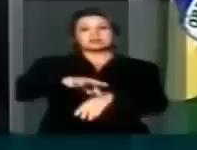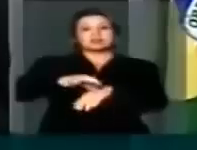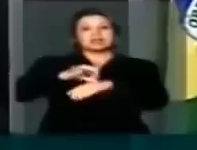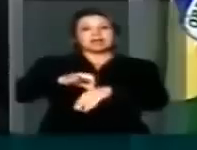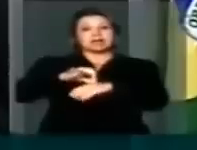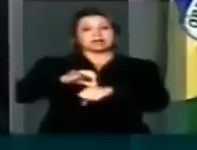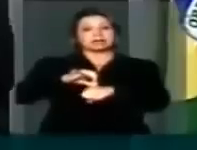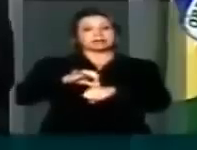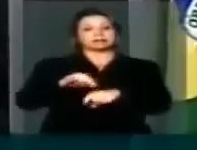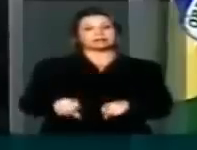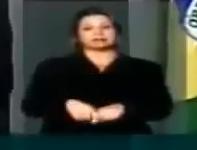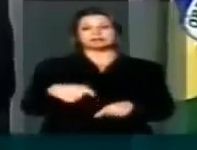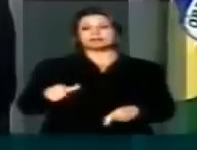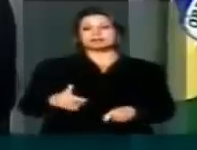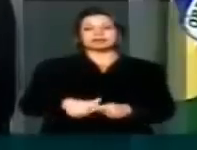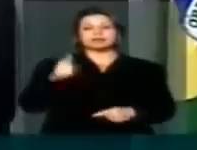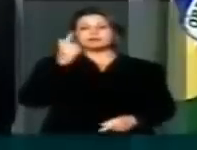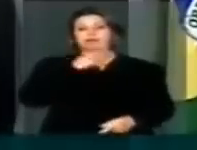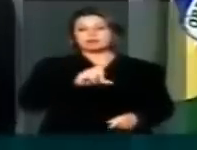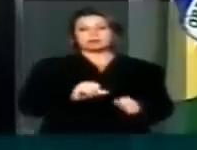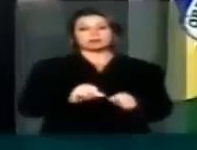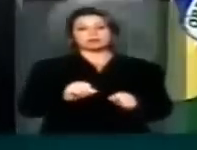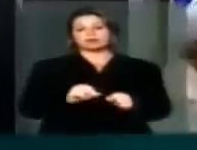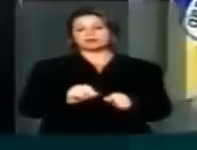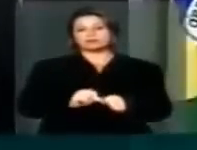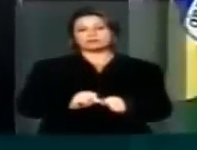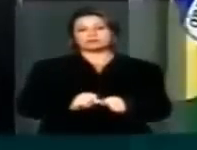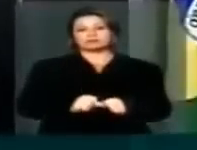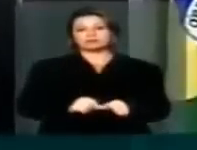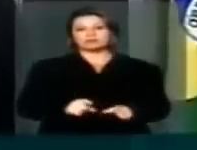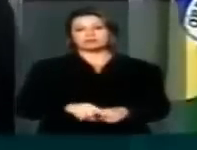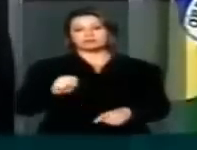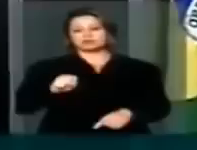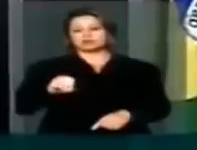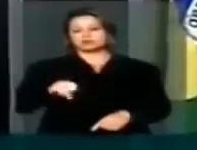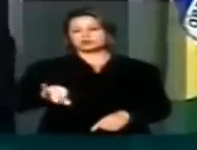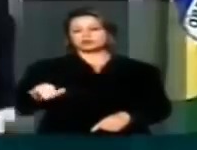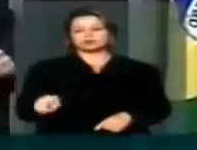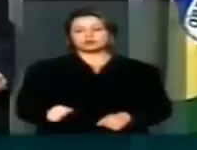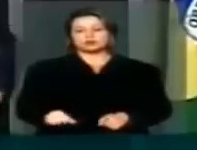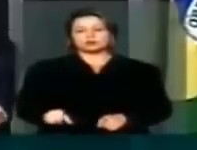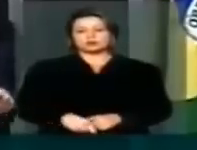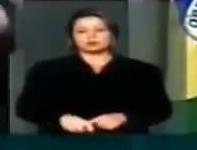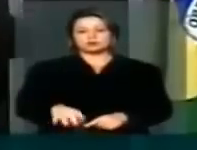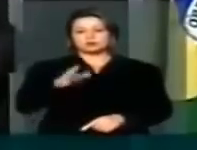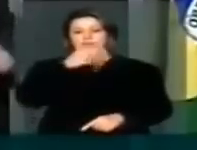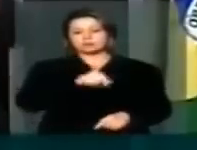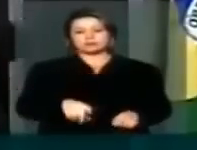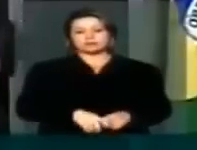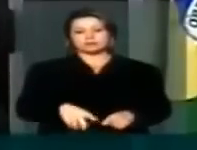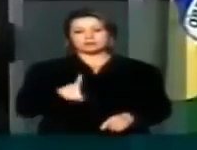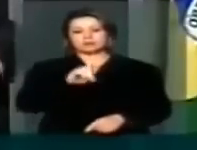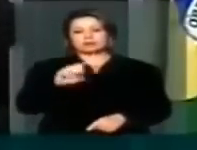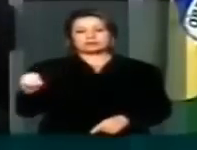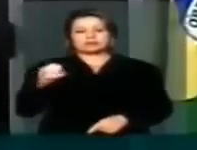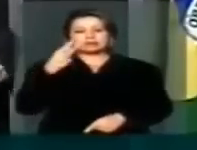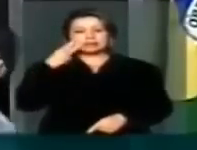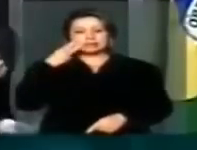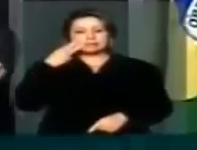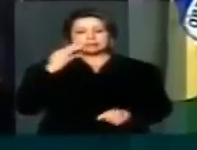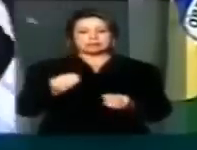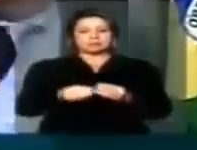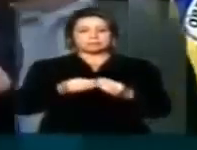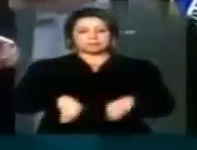carne desse país, não vai conseguir produzir a metade da produção de soja. Já tem quase 100 milhões de reais